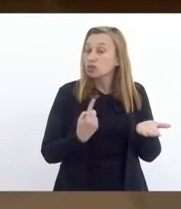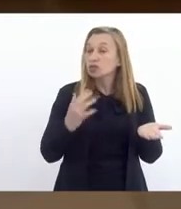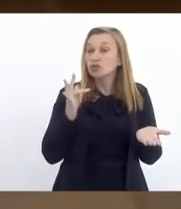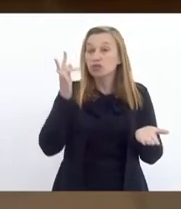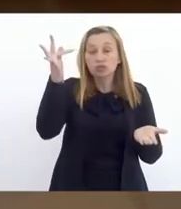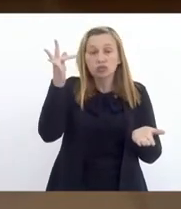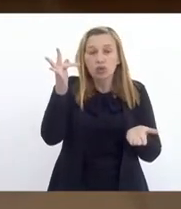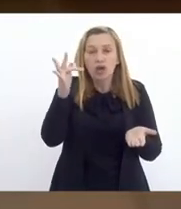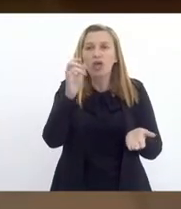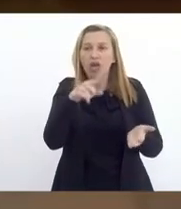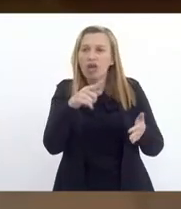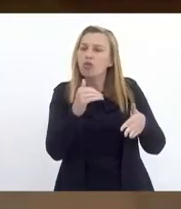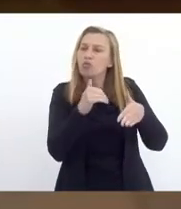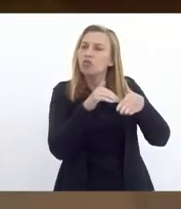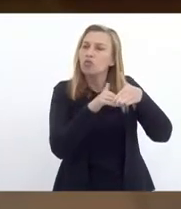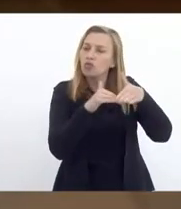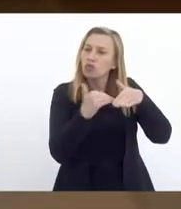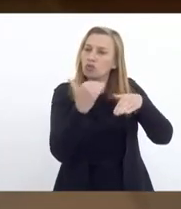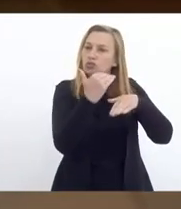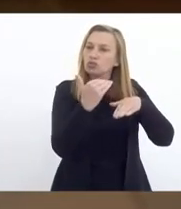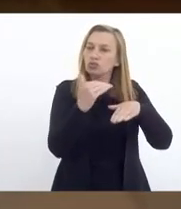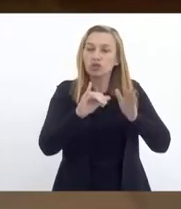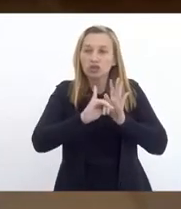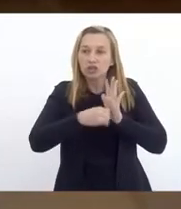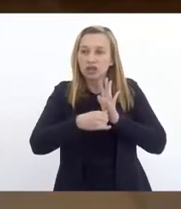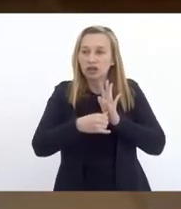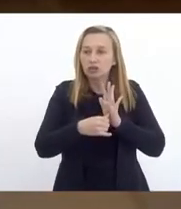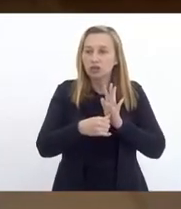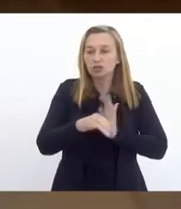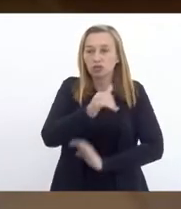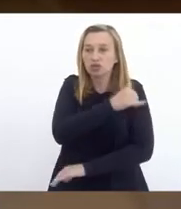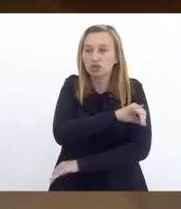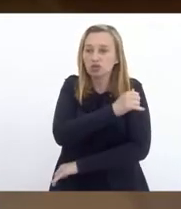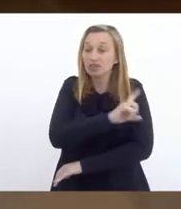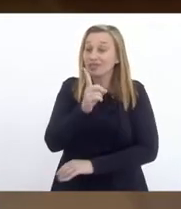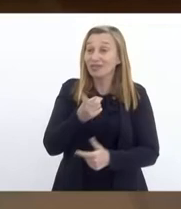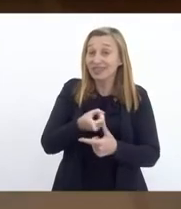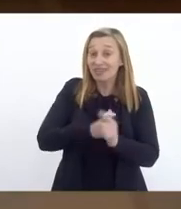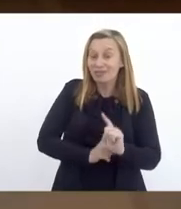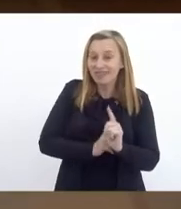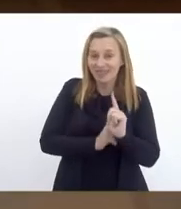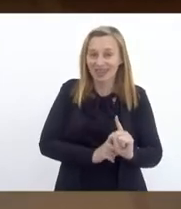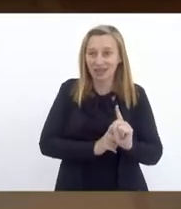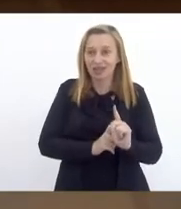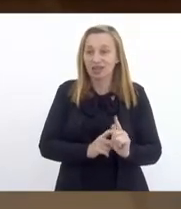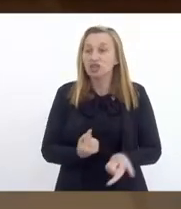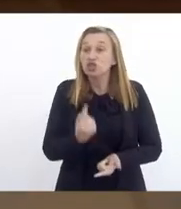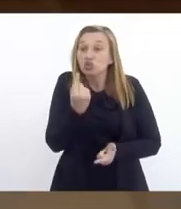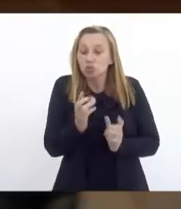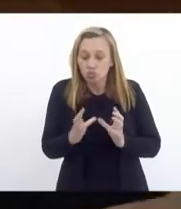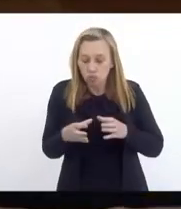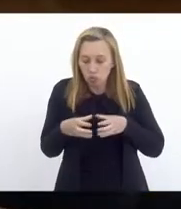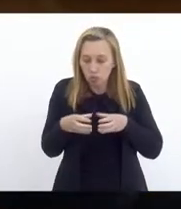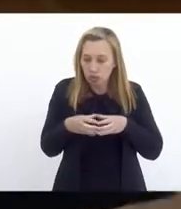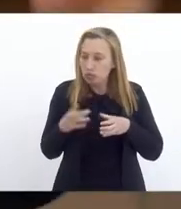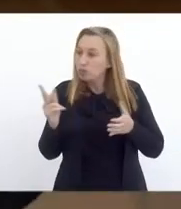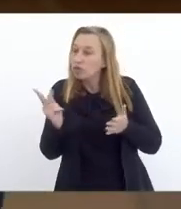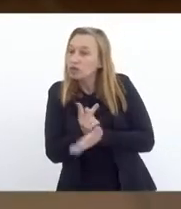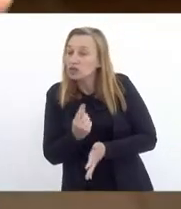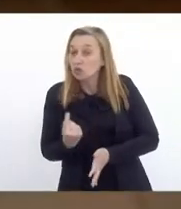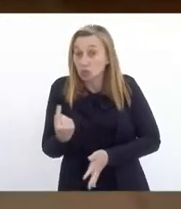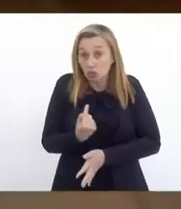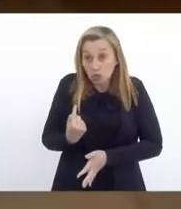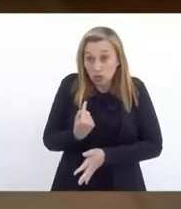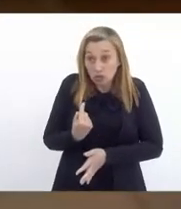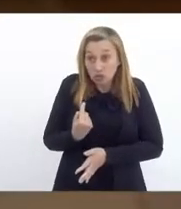é um fundo onde o Estado do Rio de Janeiro não vai estar dependente de uma comissão, como aconteceu com a gente, uma